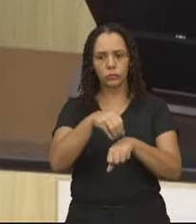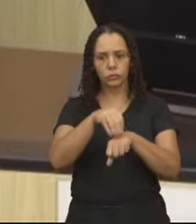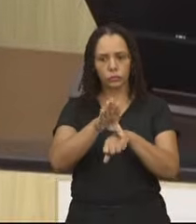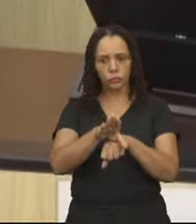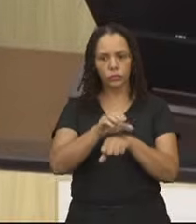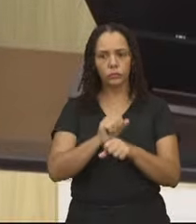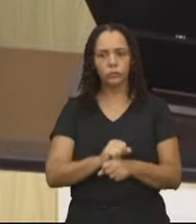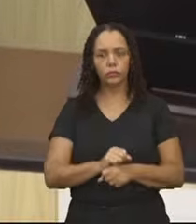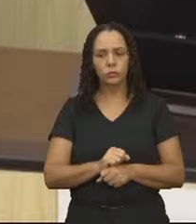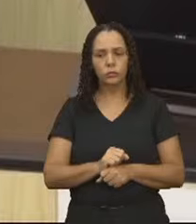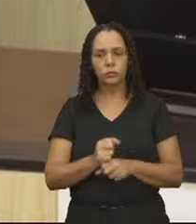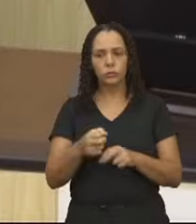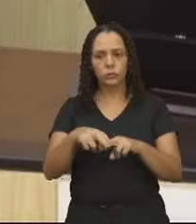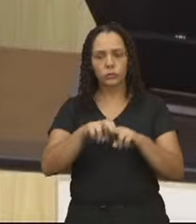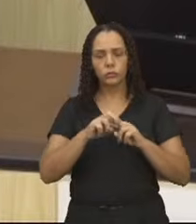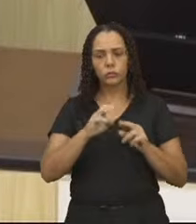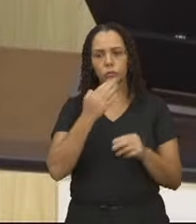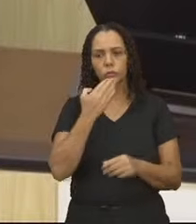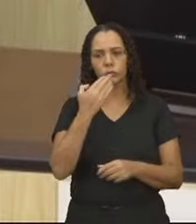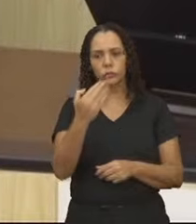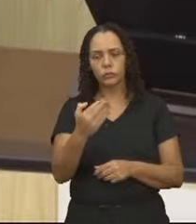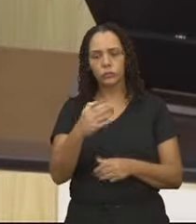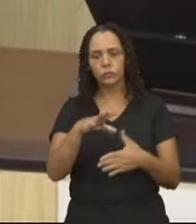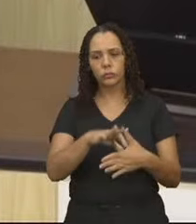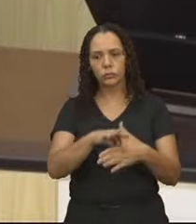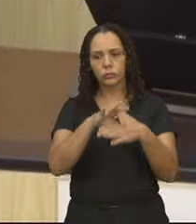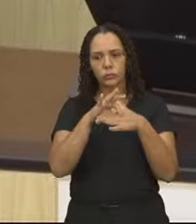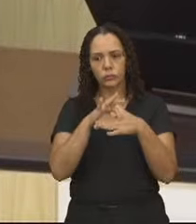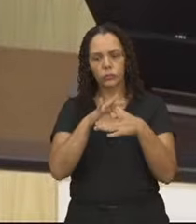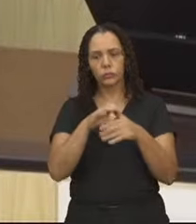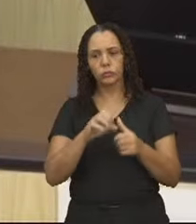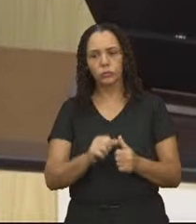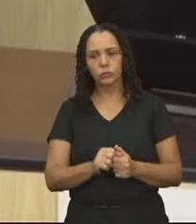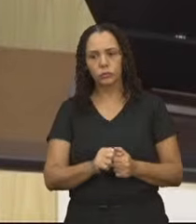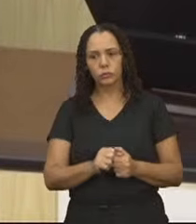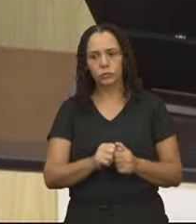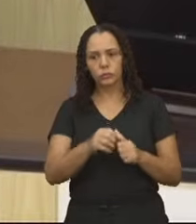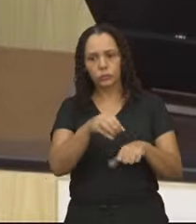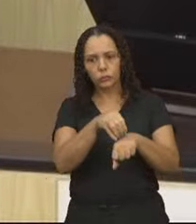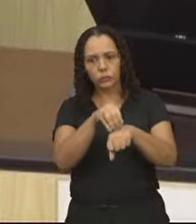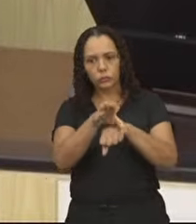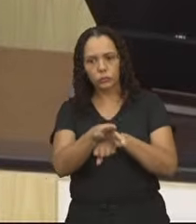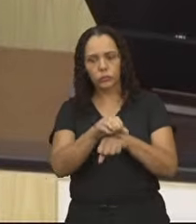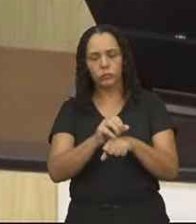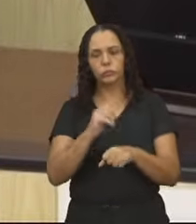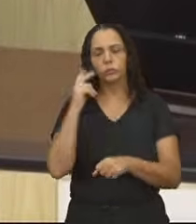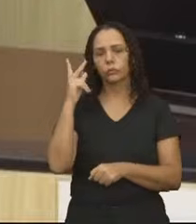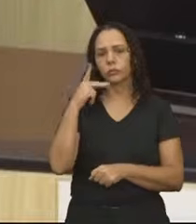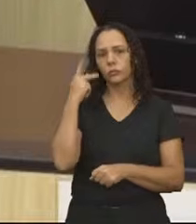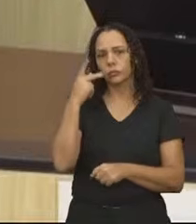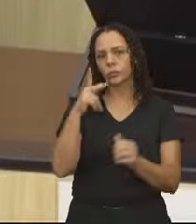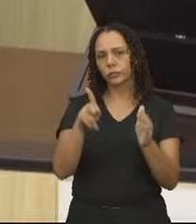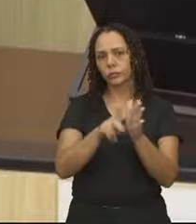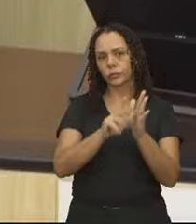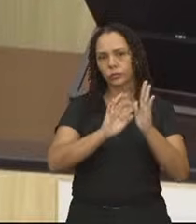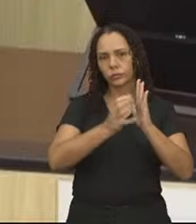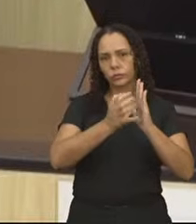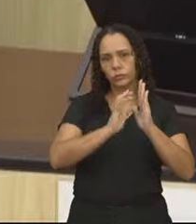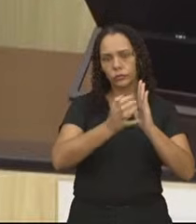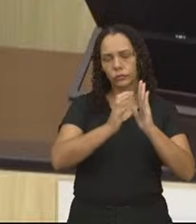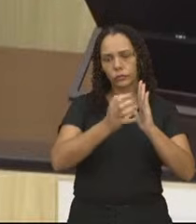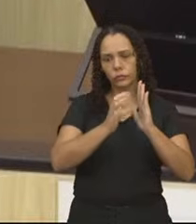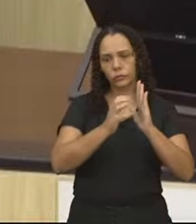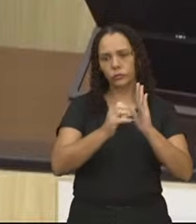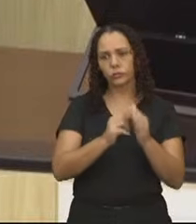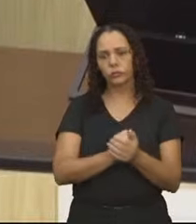Dessa forma, solicito que os líderes de bancada indiquem o vereador de seu partido que irá integrar